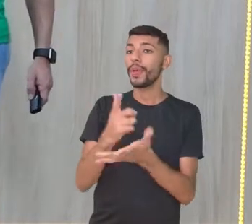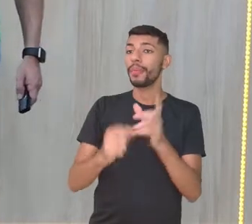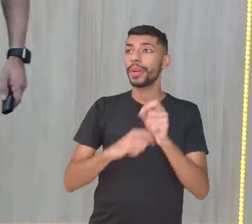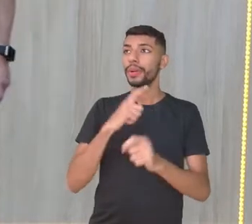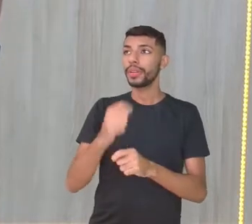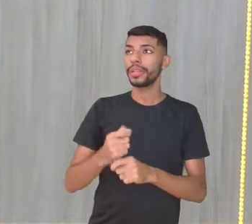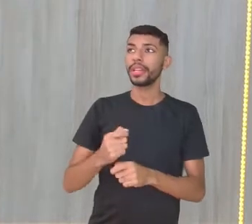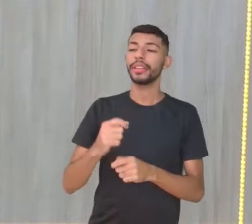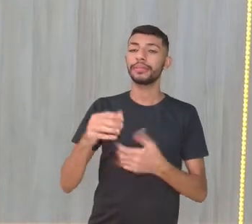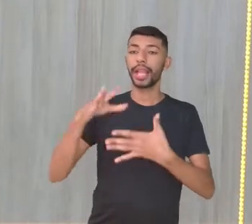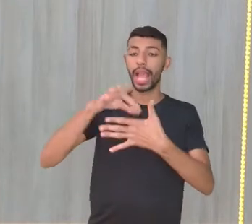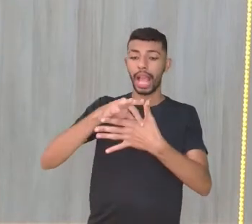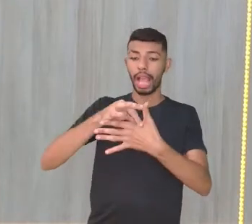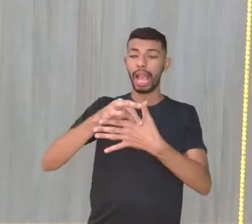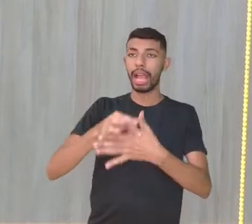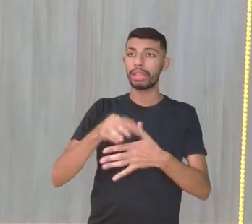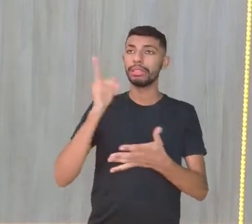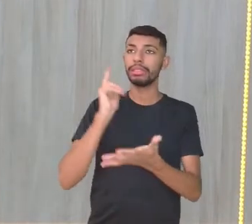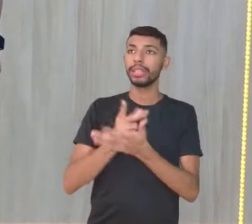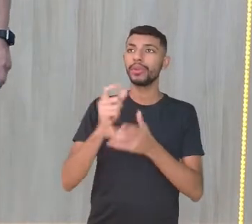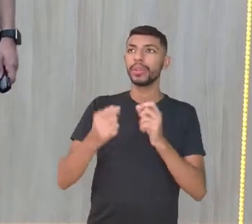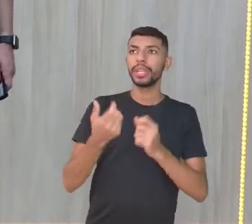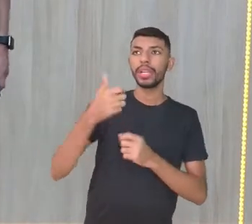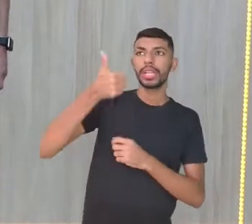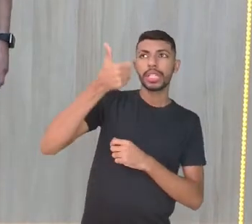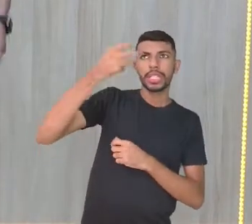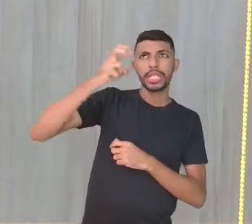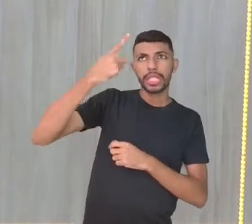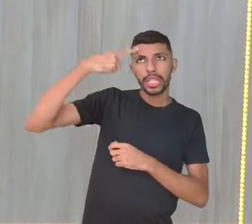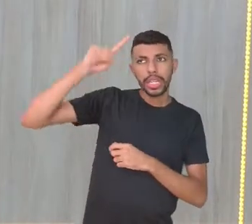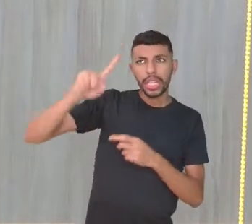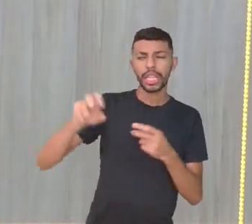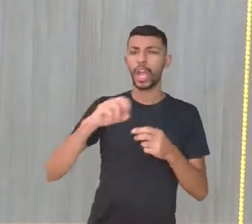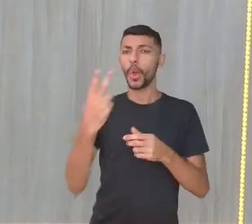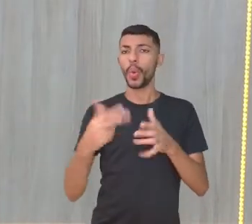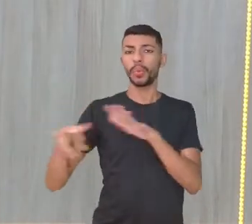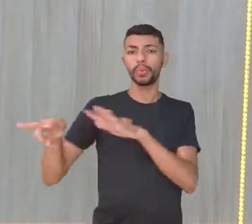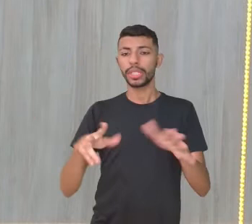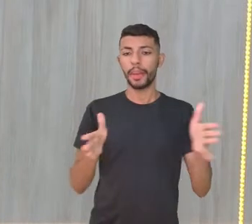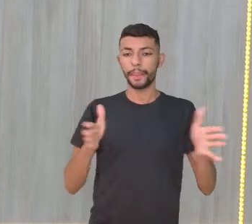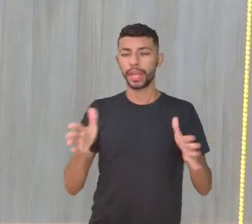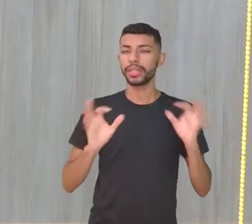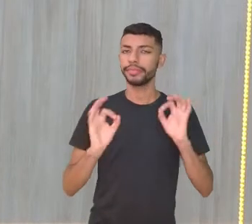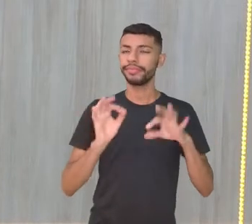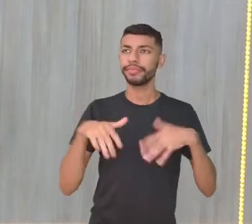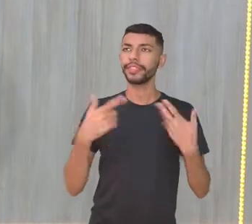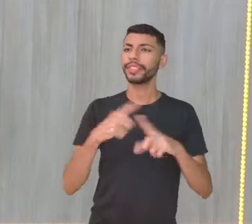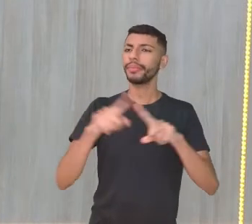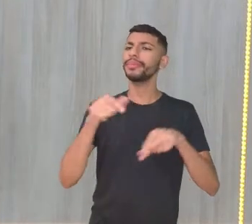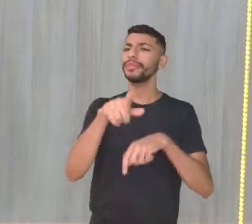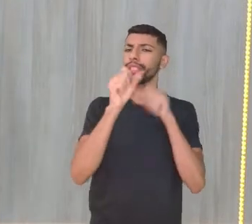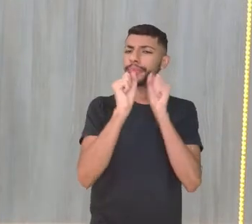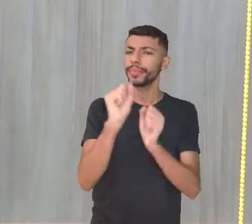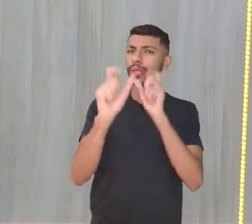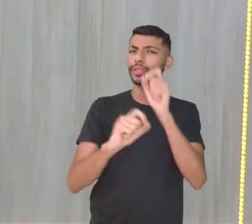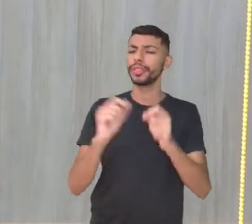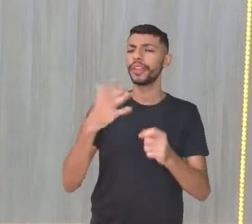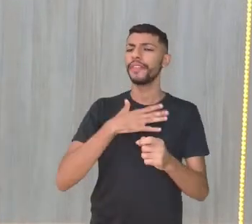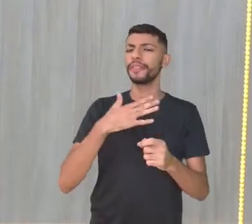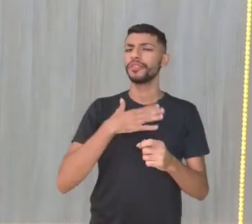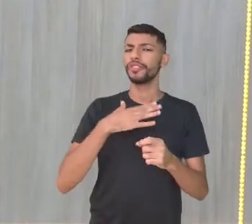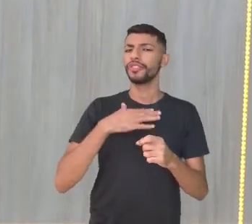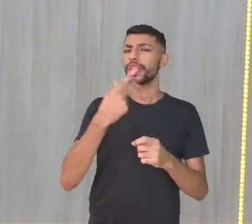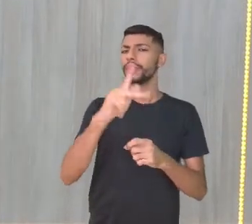cada 15 dias ou a cada ou por semana, né? Mas você pode aí fazer da forma que você